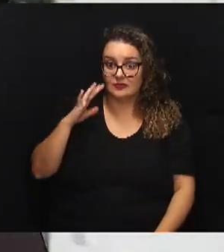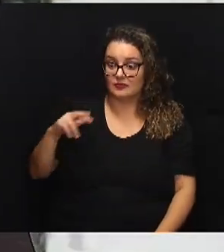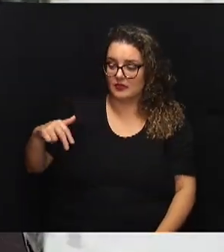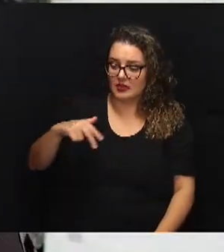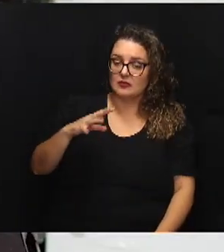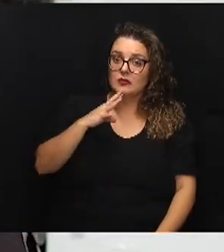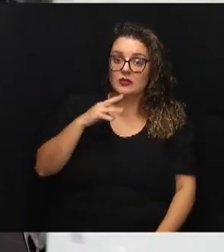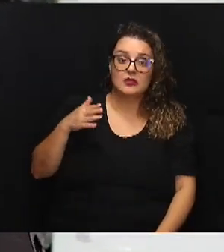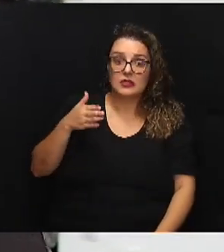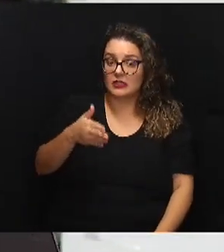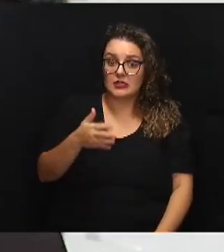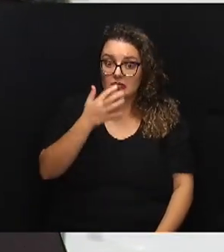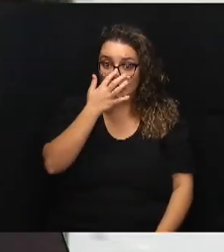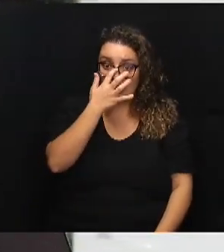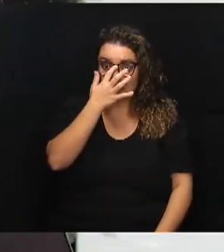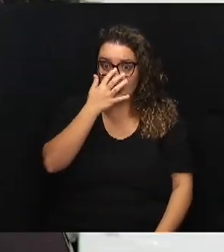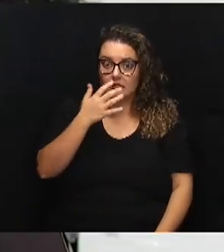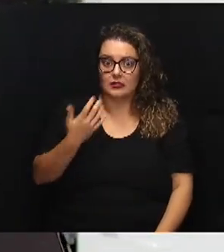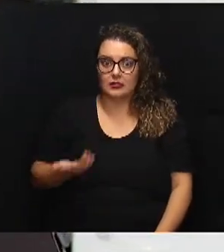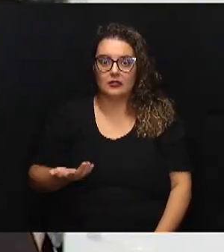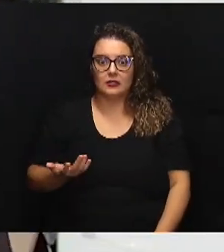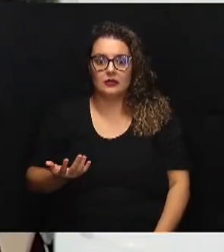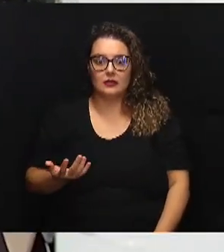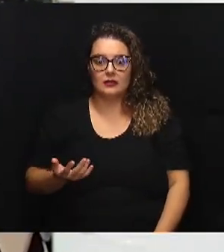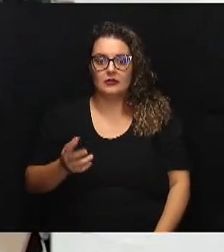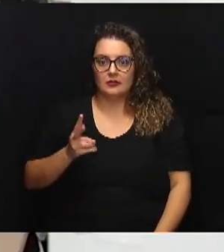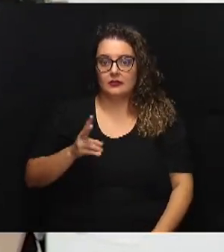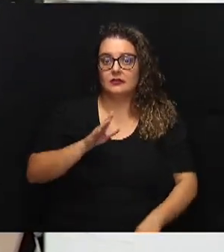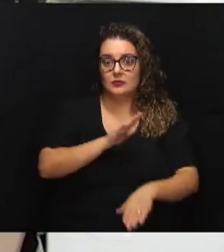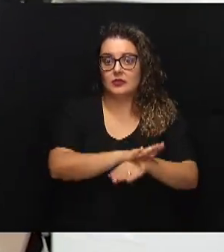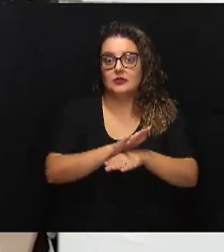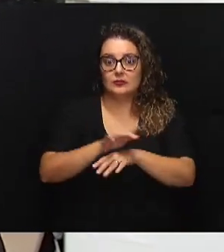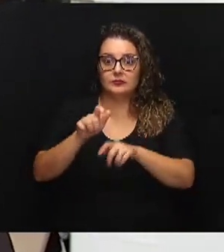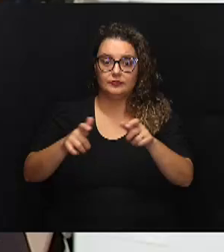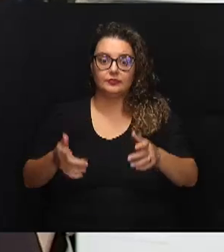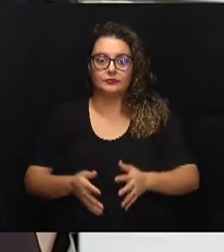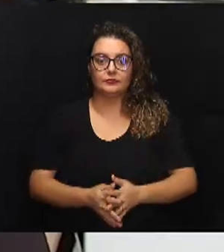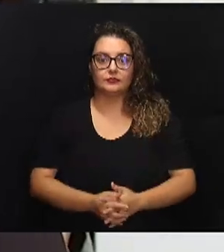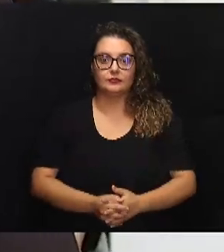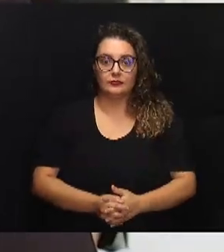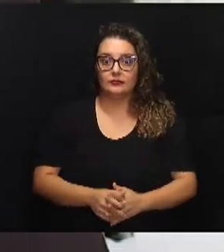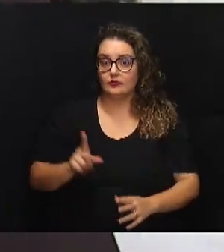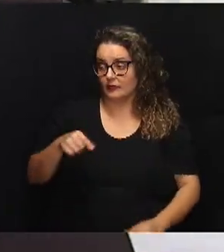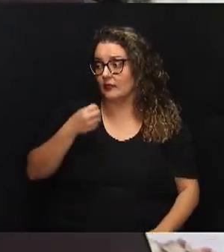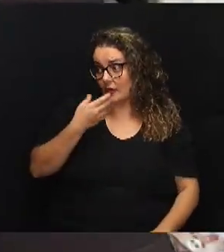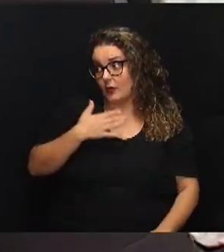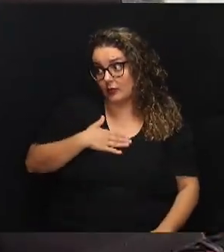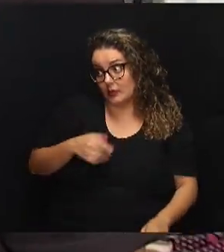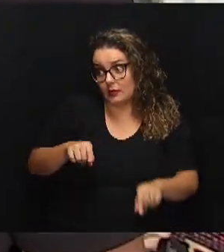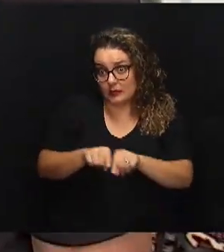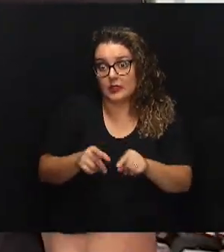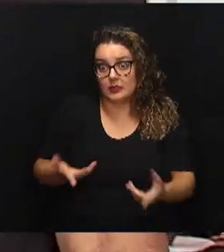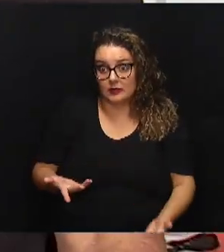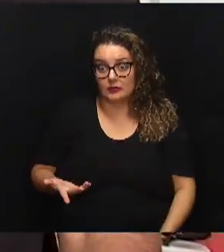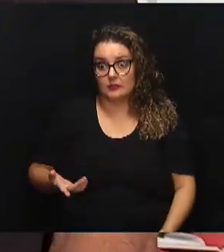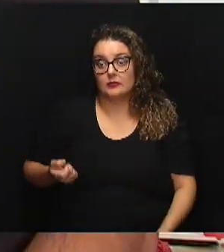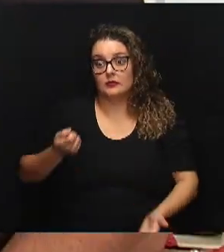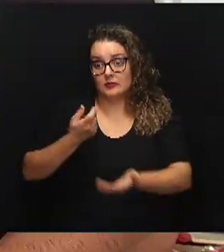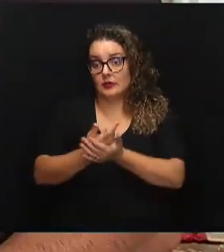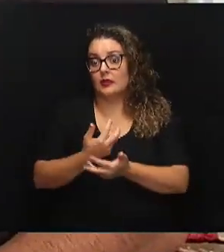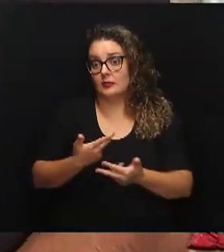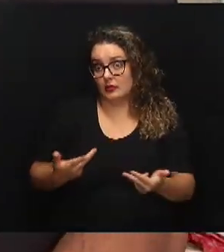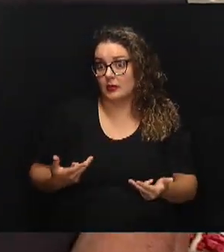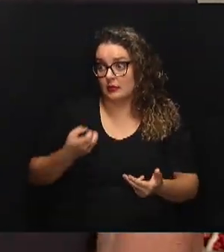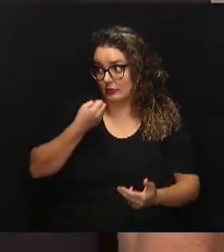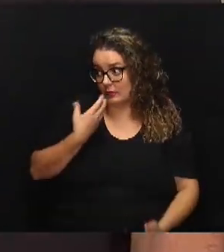e entrei. E eu gosto sempre de ajudar o pessoal e é bom para mim também, né? Que daí acabo comprando coisas boas